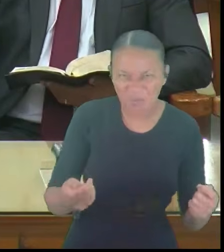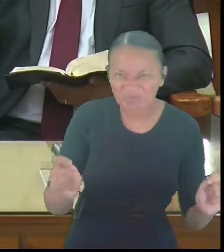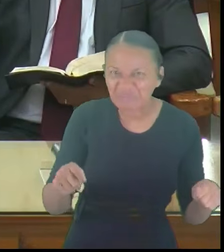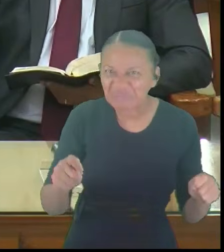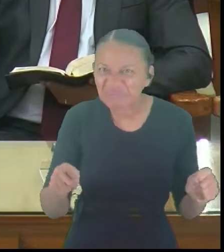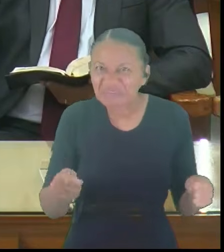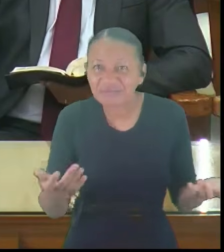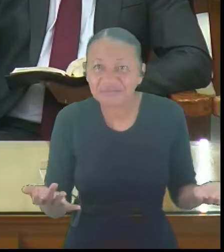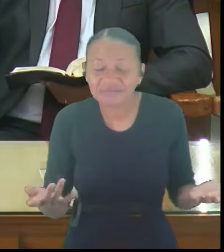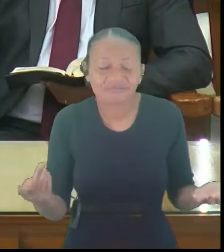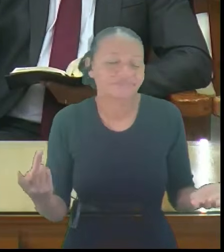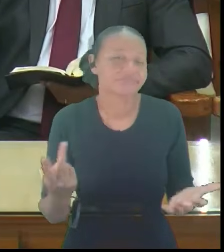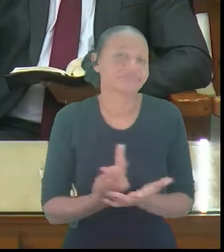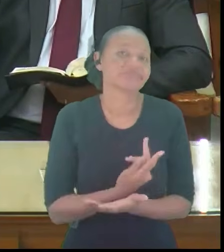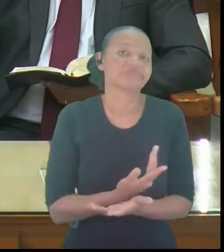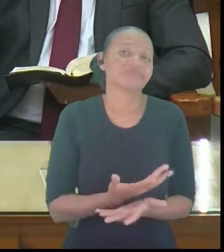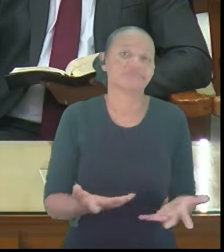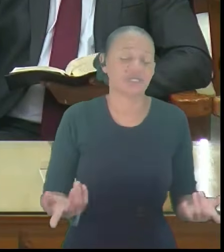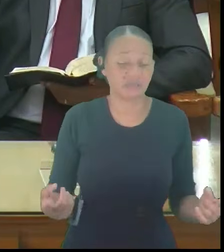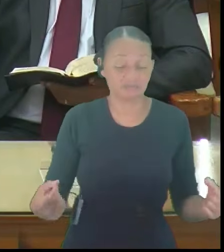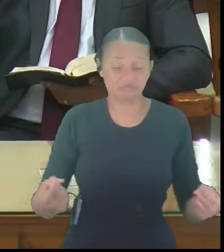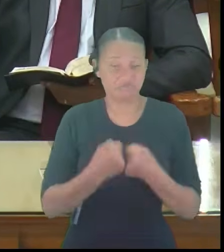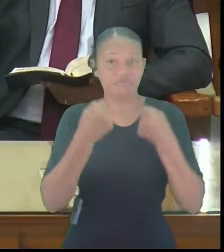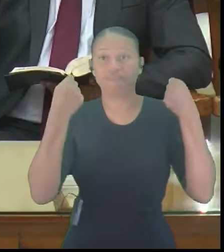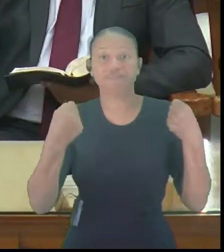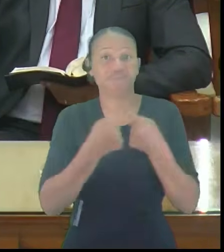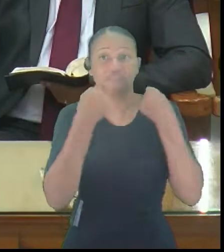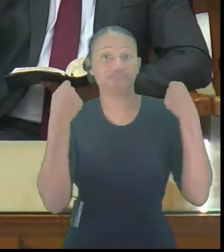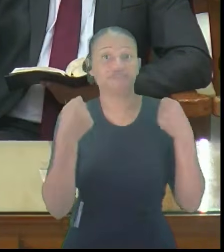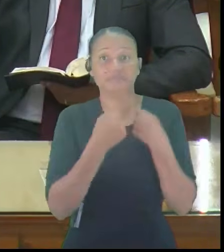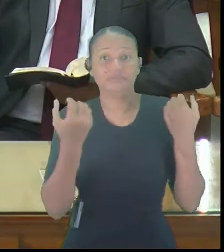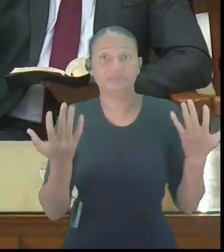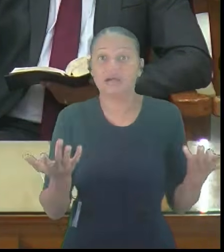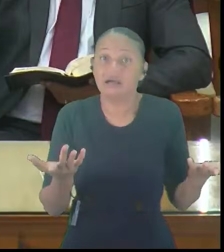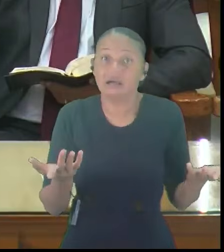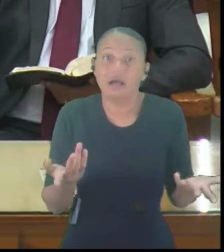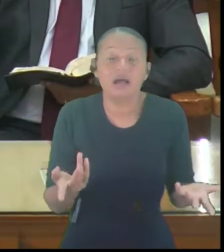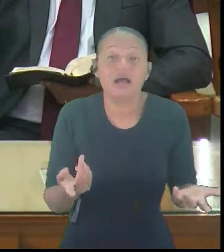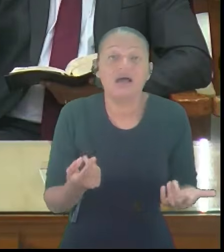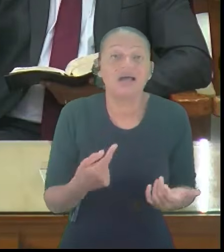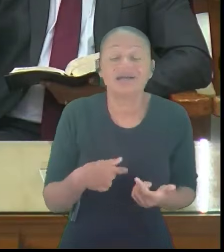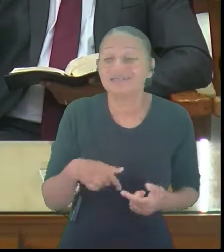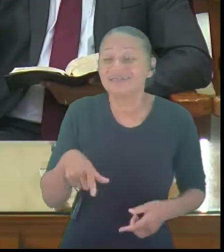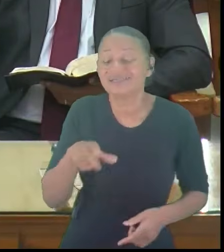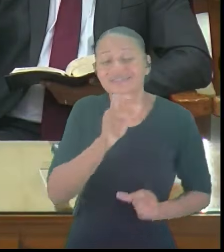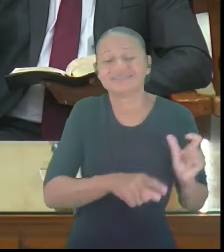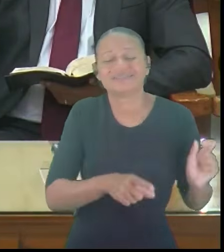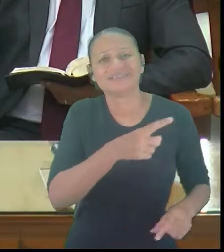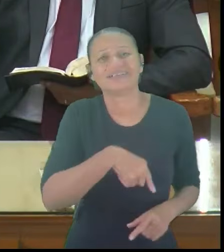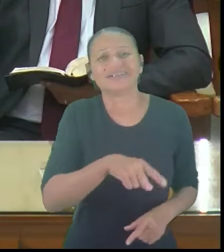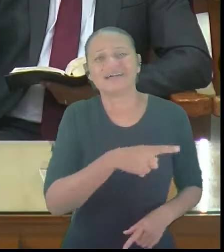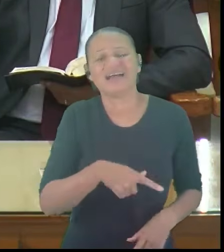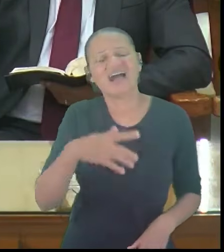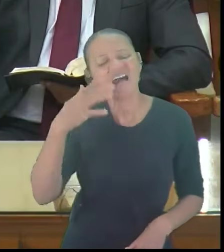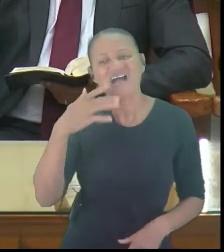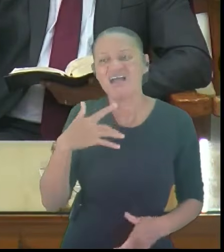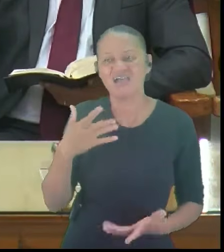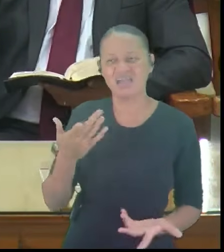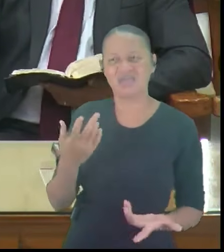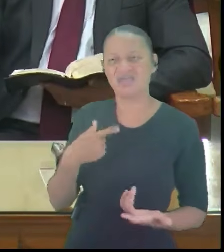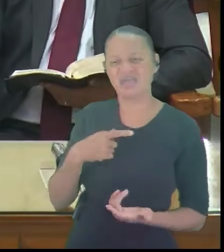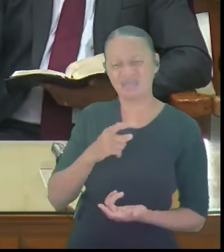igual, vai dar briga, vai dar choque. Descompleta. Quer dizer que eles é má fé, irmão. Dizer que a